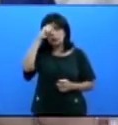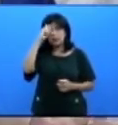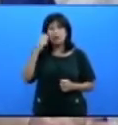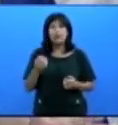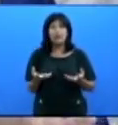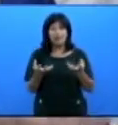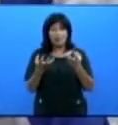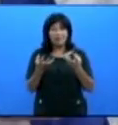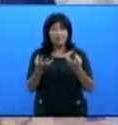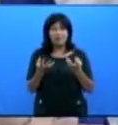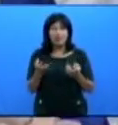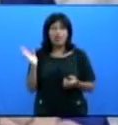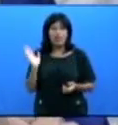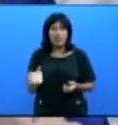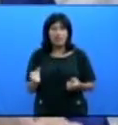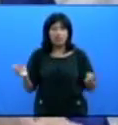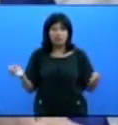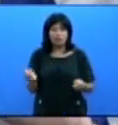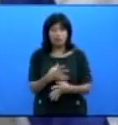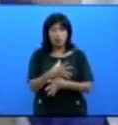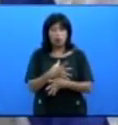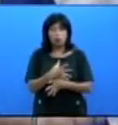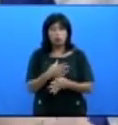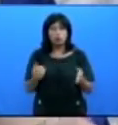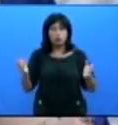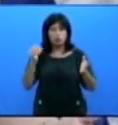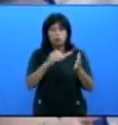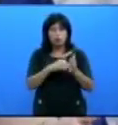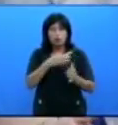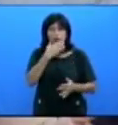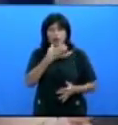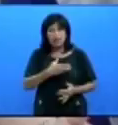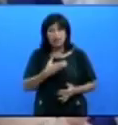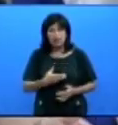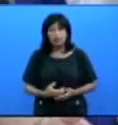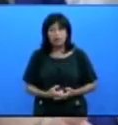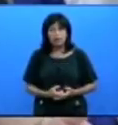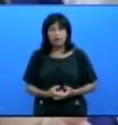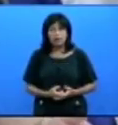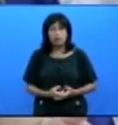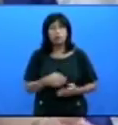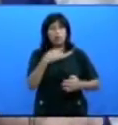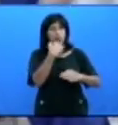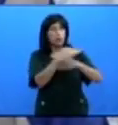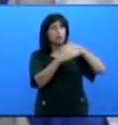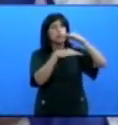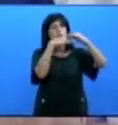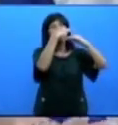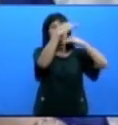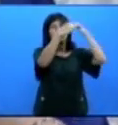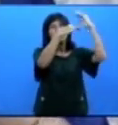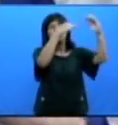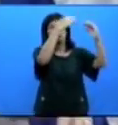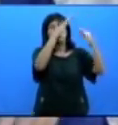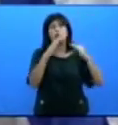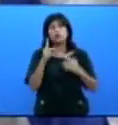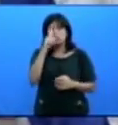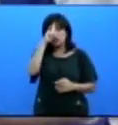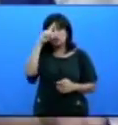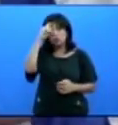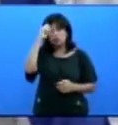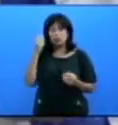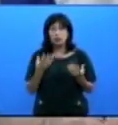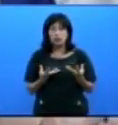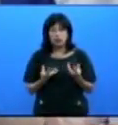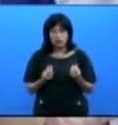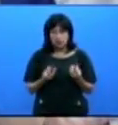parte construída até dezembro. Por tratar-se de uma construção, como vocês viram,